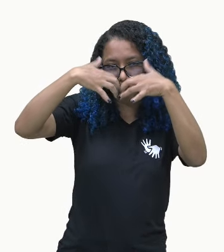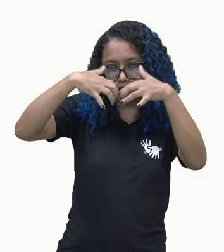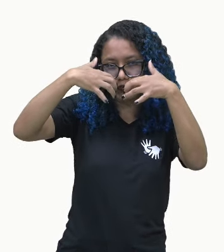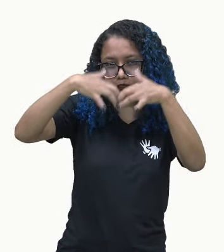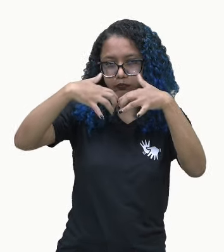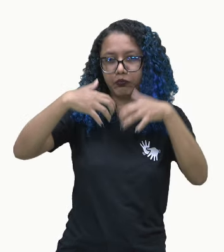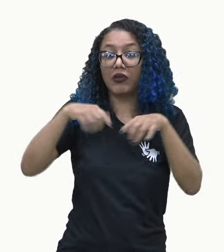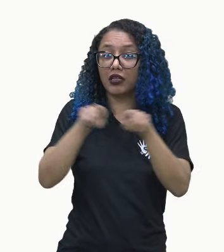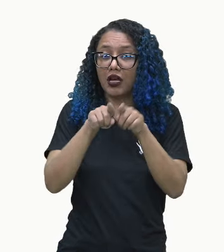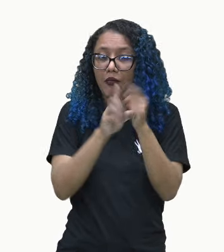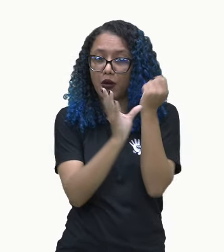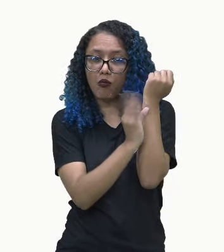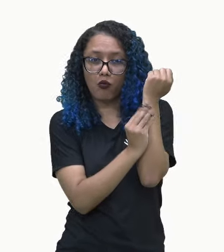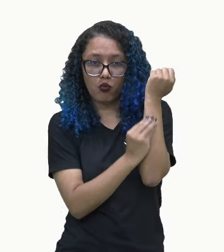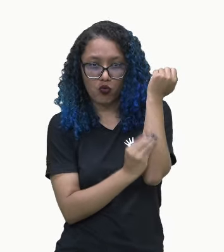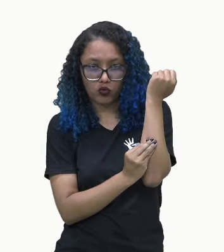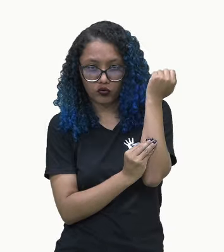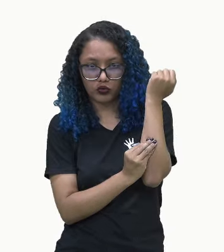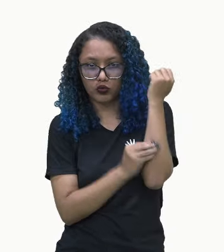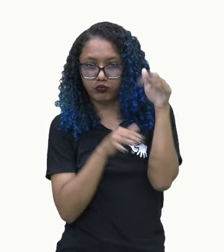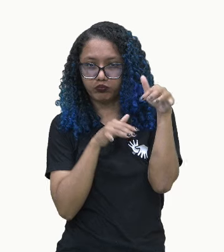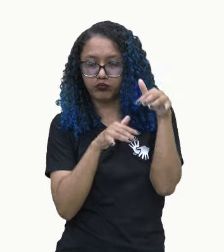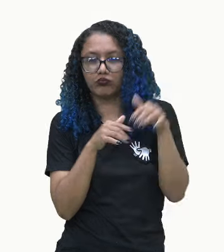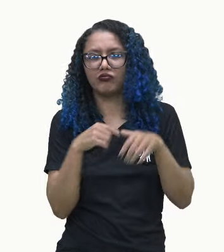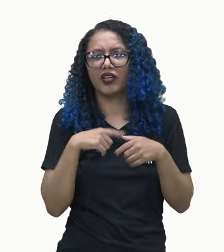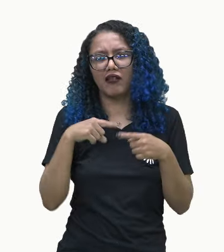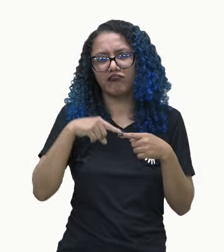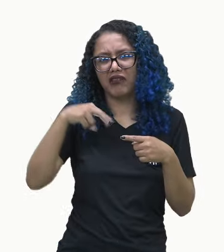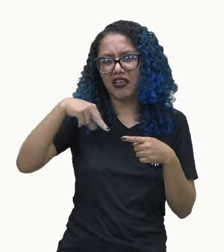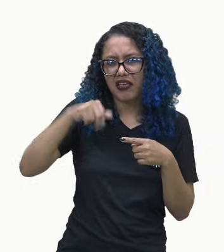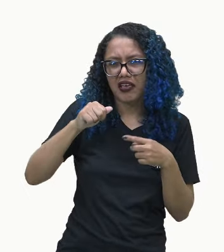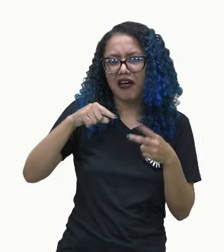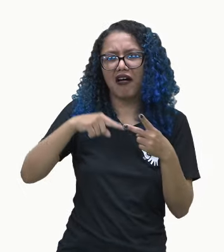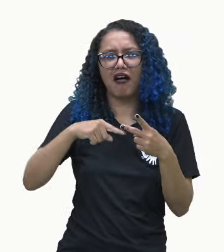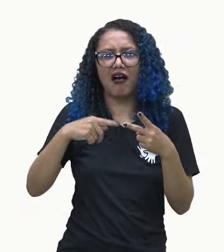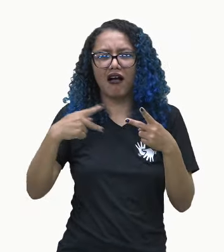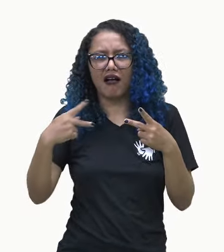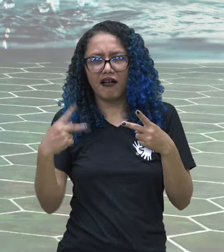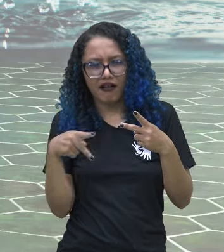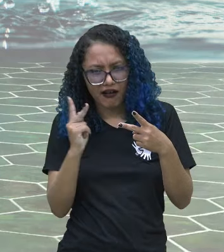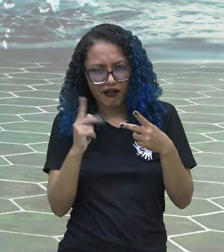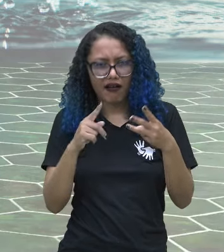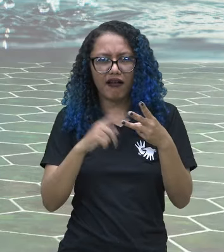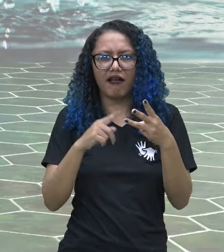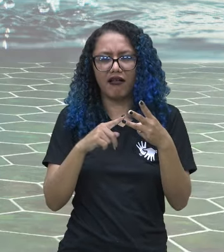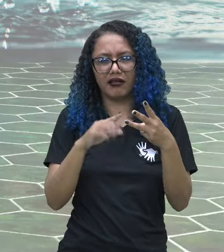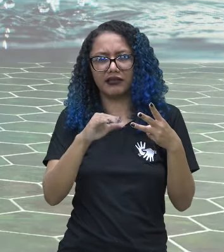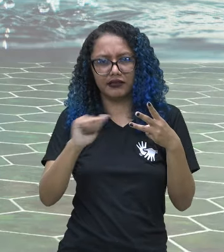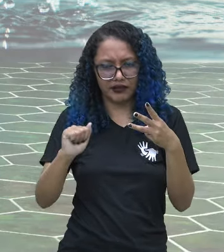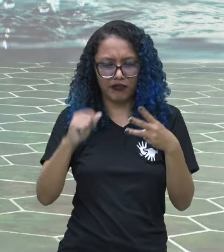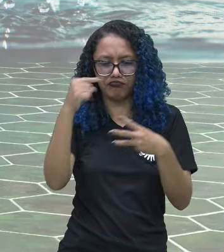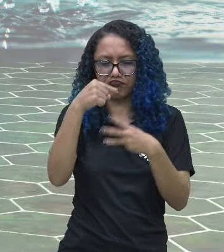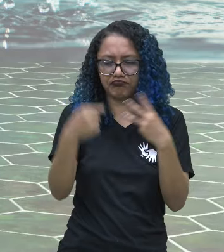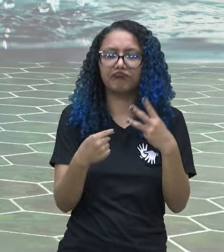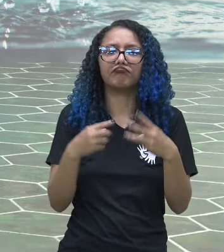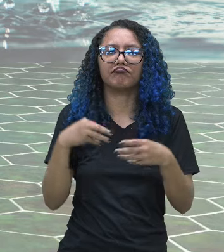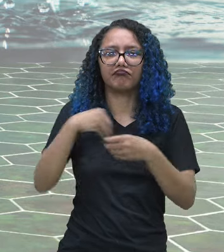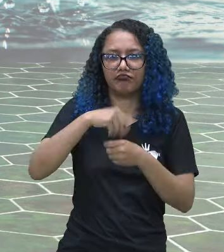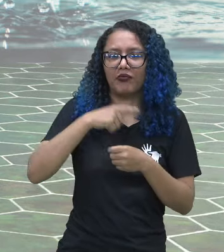contração muscular, sódio, cálcio, né? Sódio, potássio e o cálcio. Então,